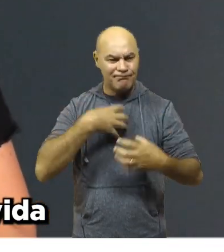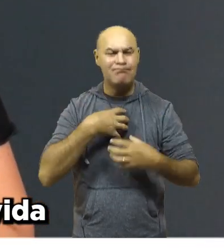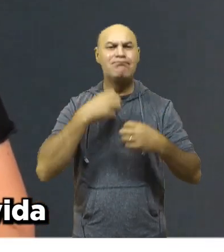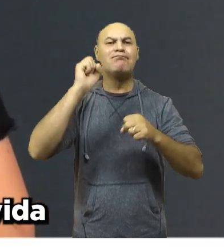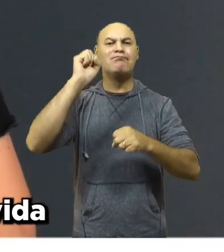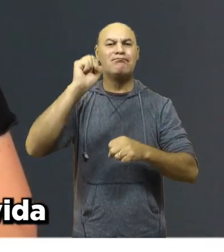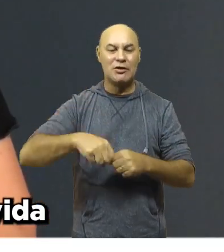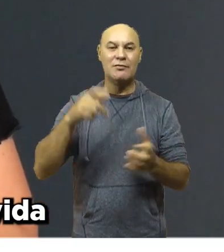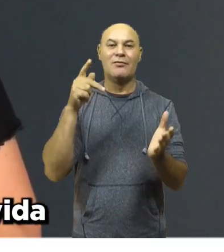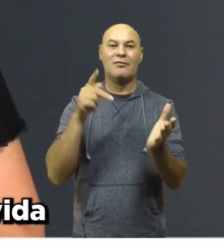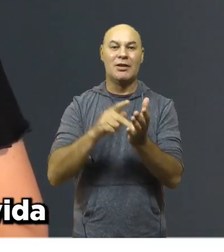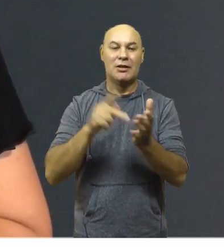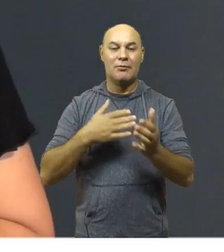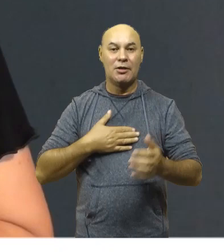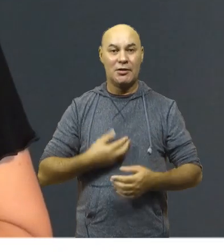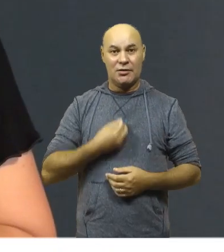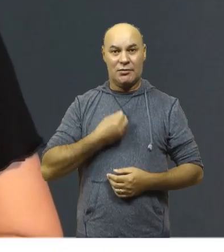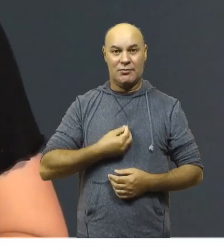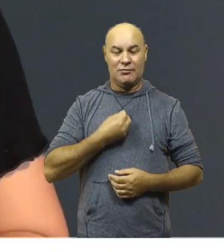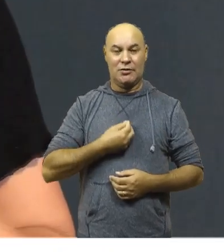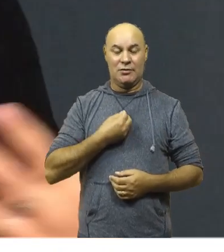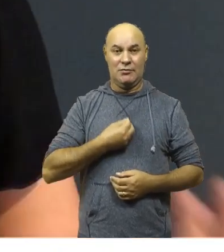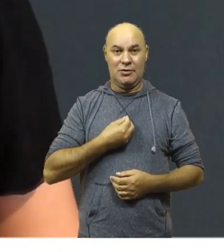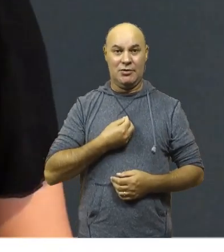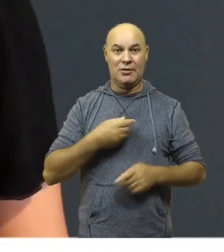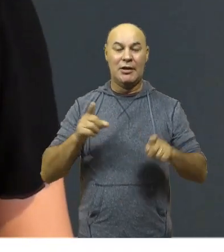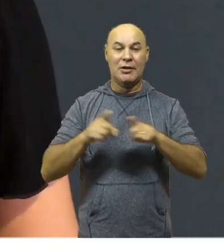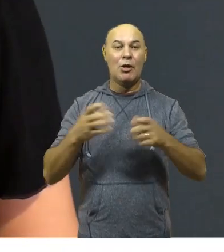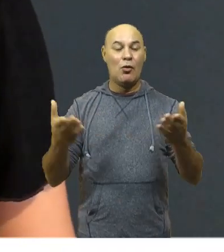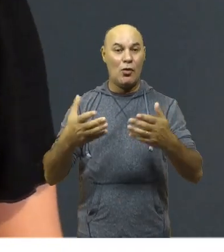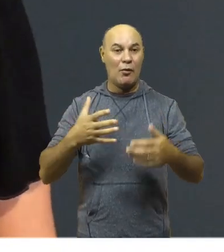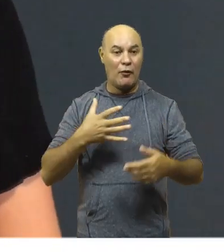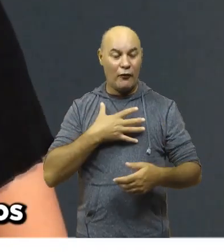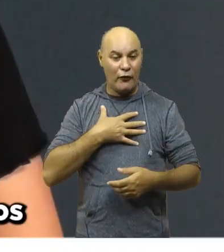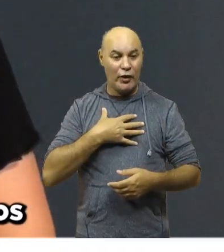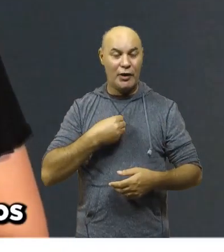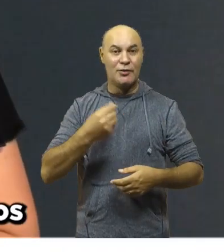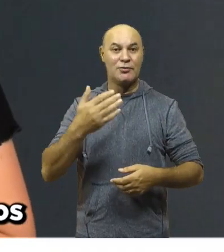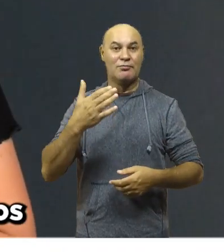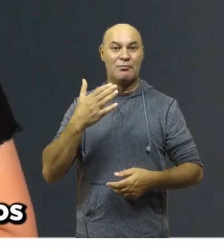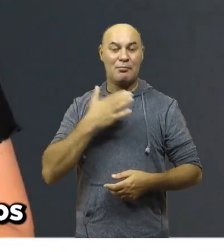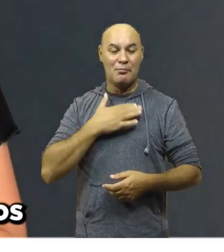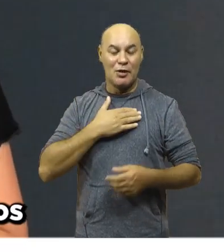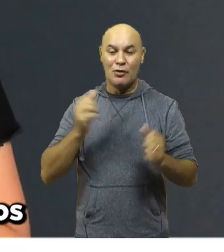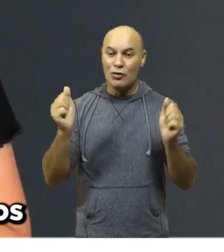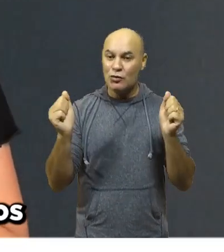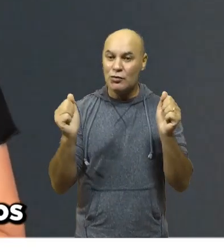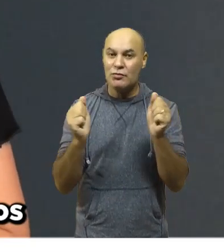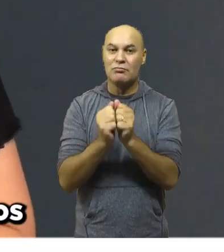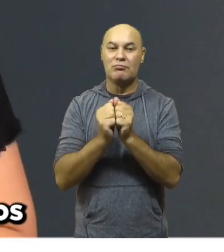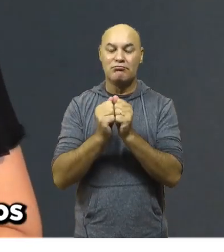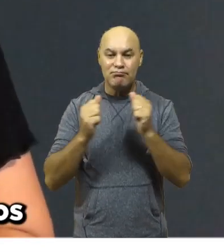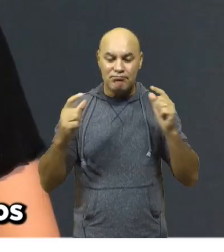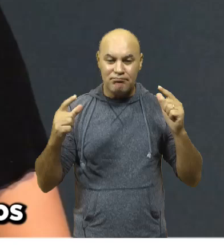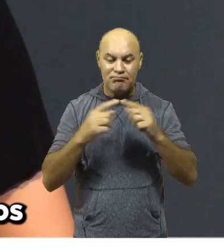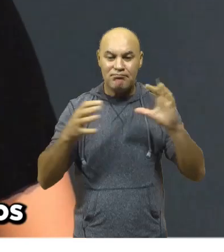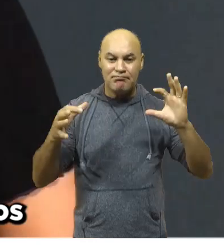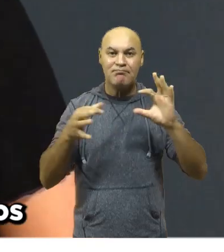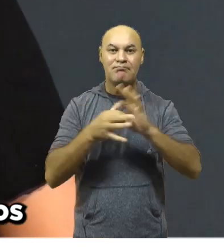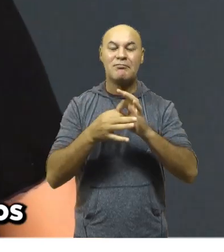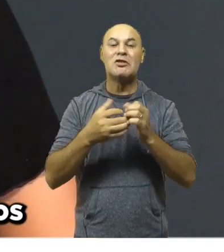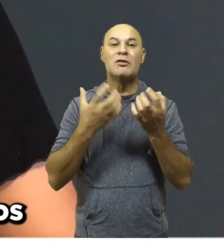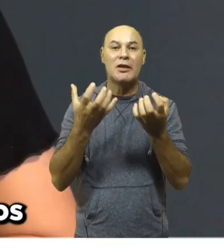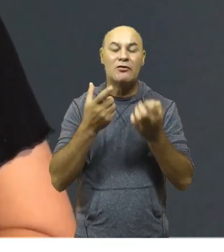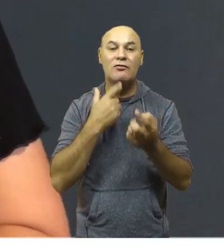minha vida e os meus filhos hoje também desfrutam disso e eu quero muito que eles cresçam na nossa igreja aprendendo